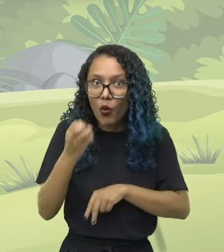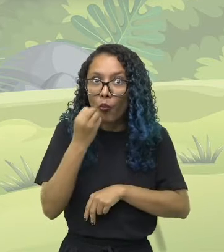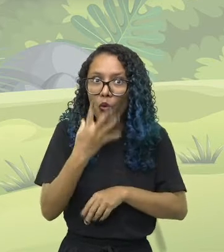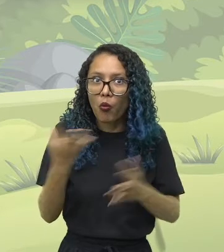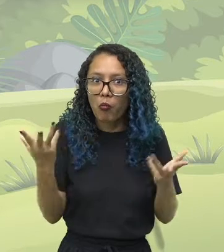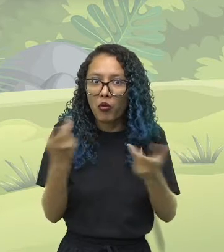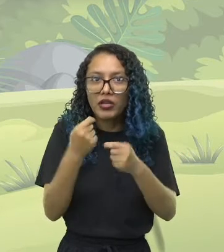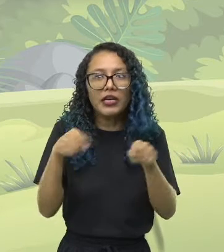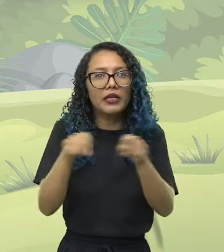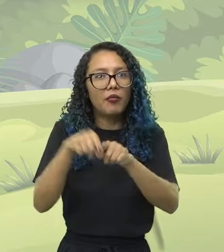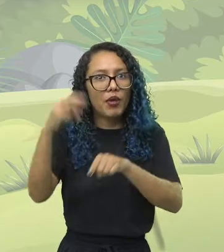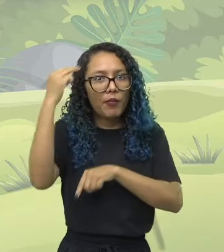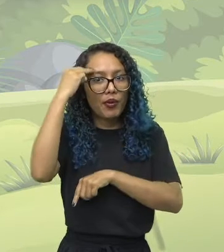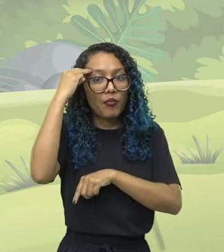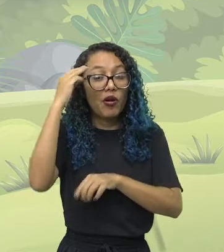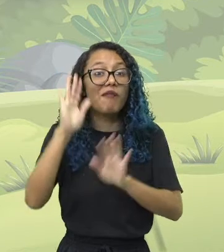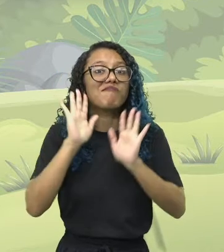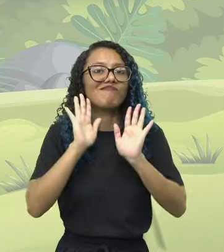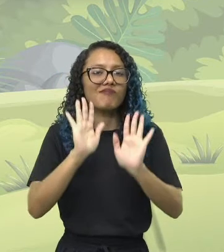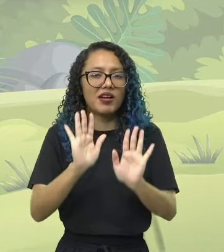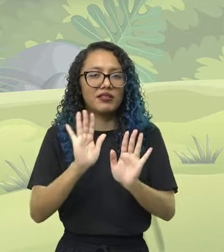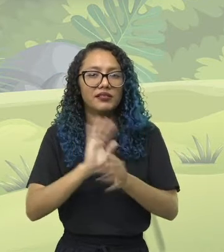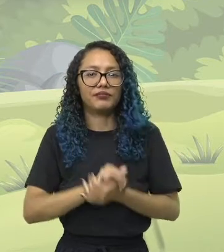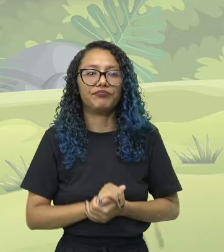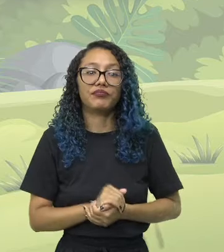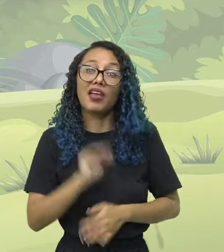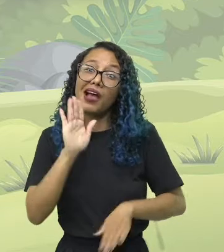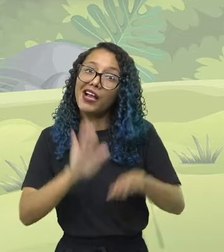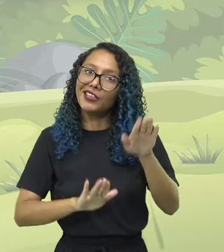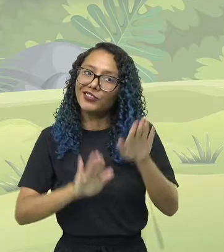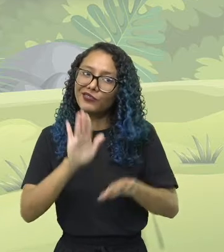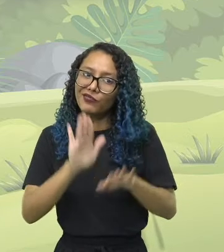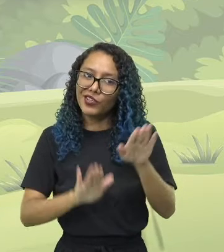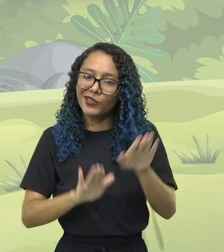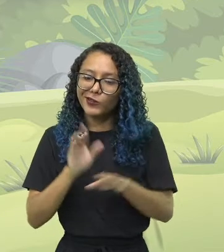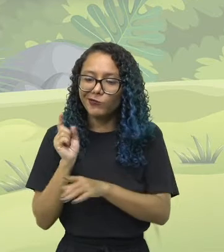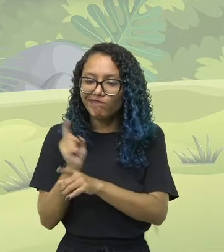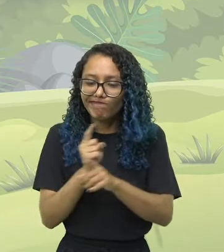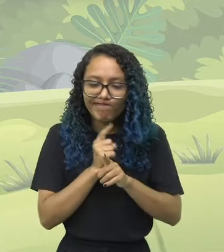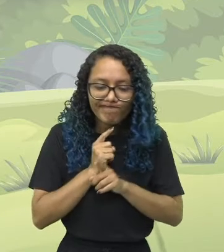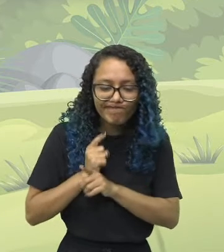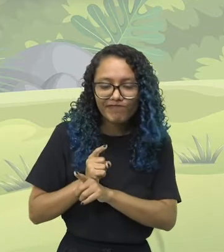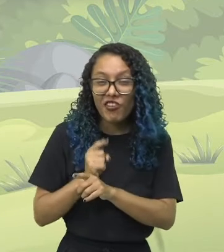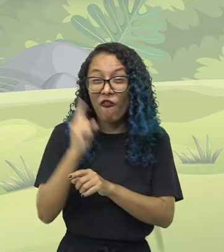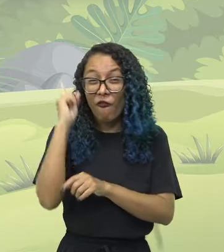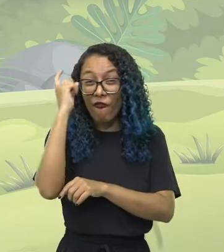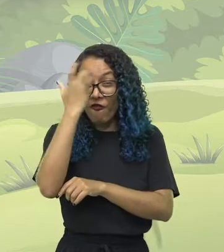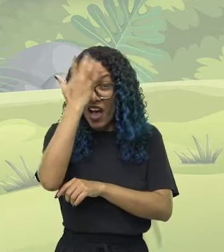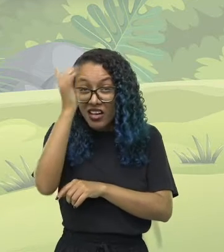uma boa memória. Mesmo assim, pode não ser uma tarefa simples.